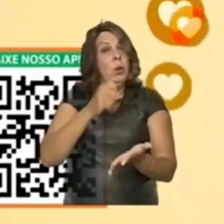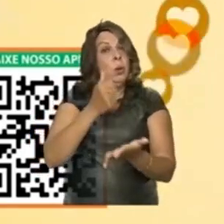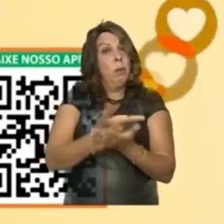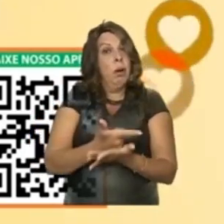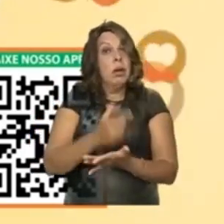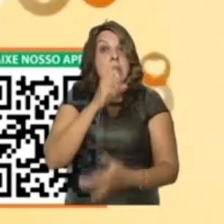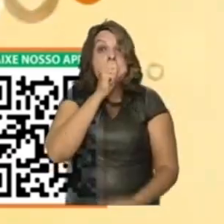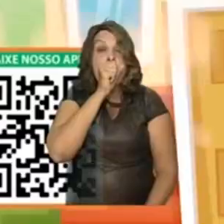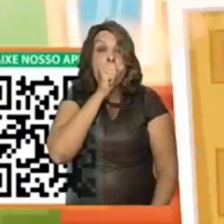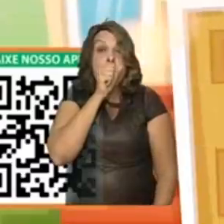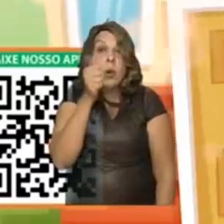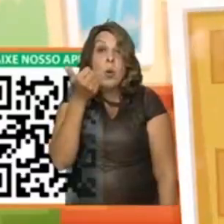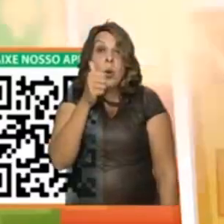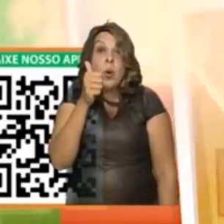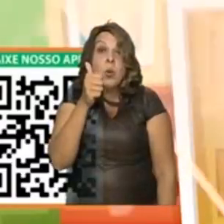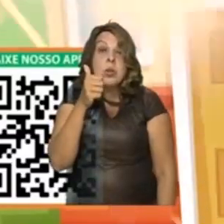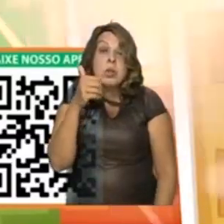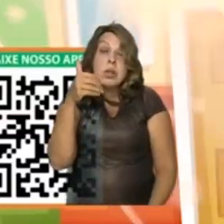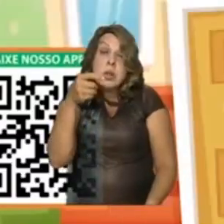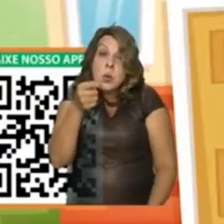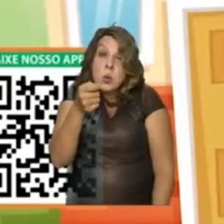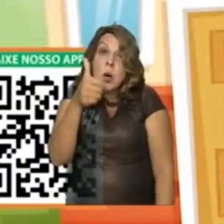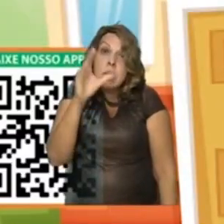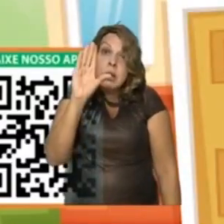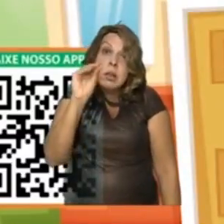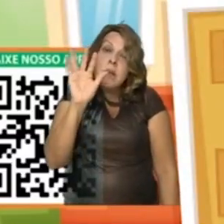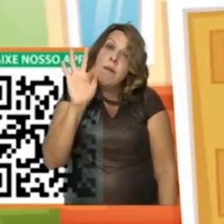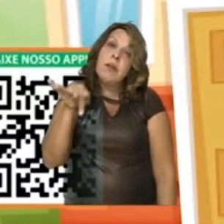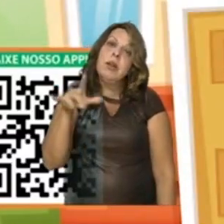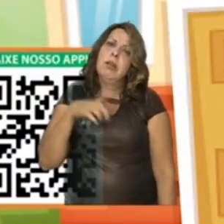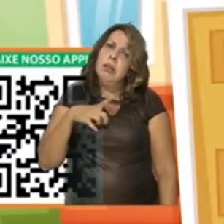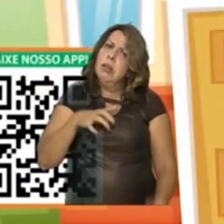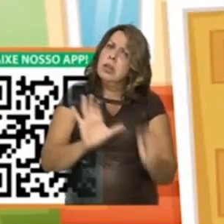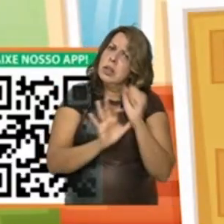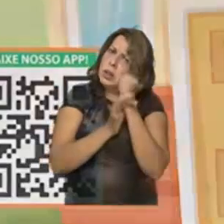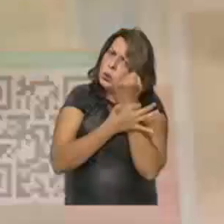59 minutos do sábado. Mais facilidade e segurança para você.